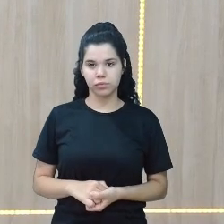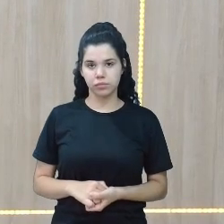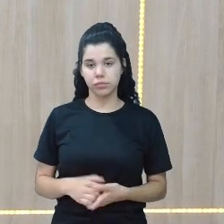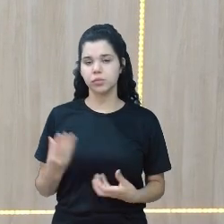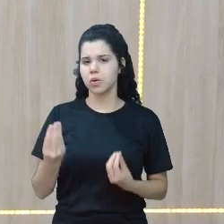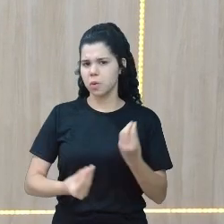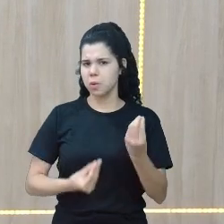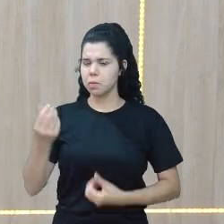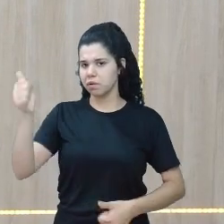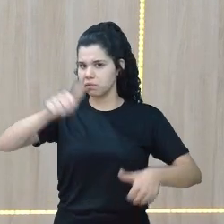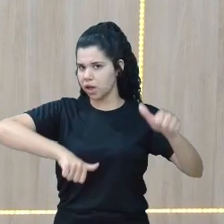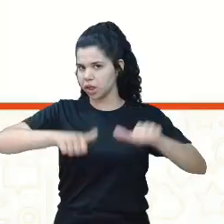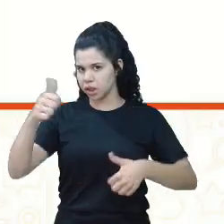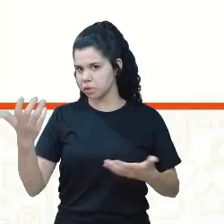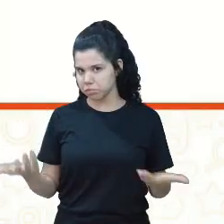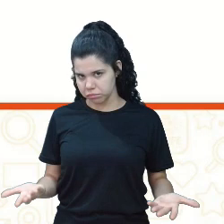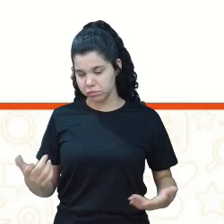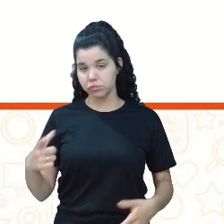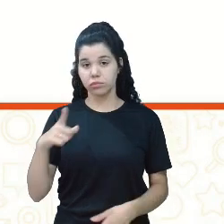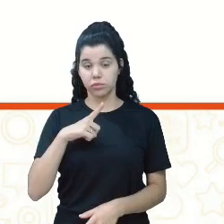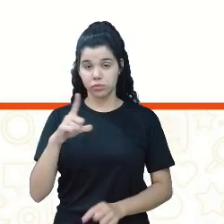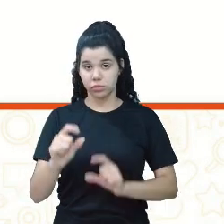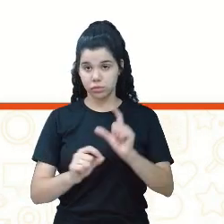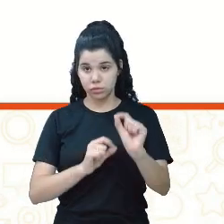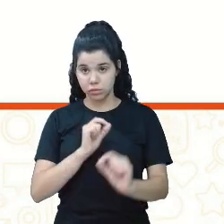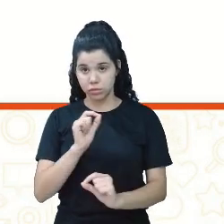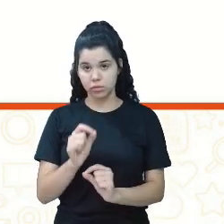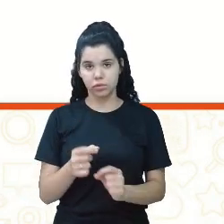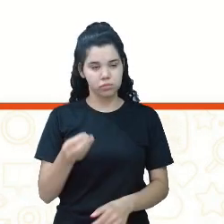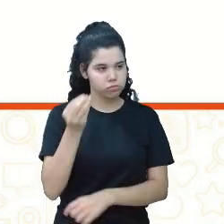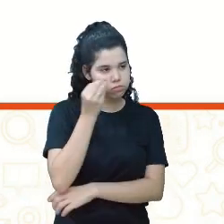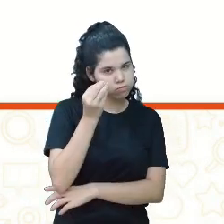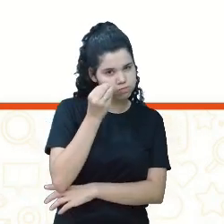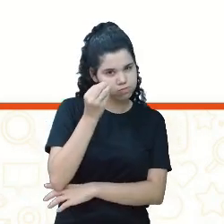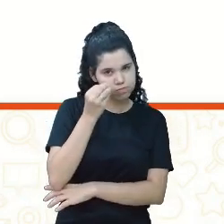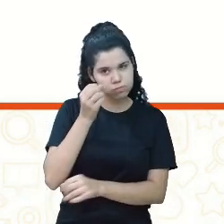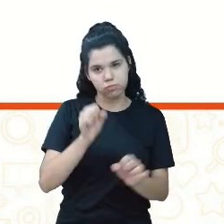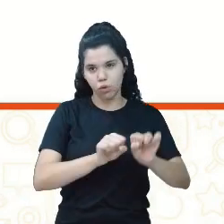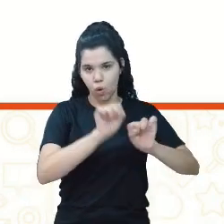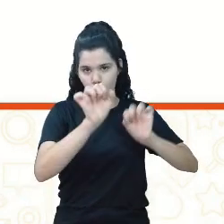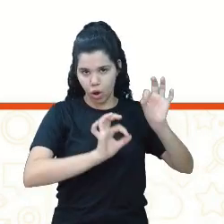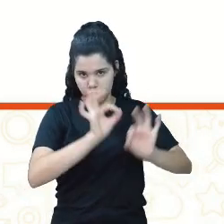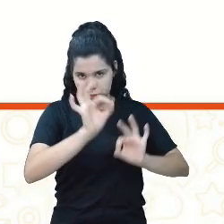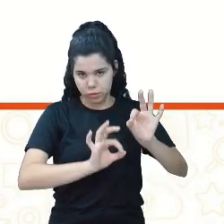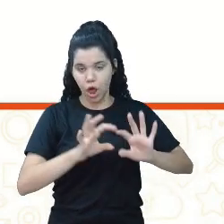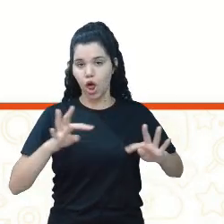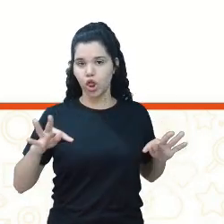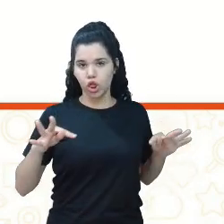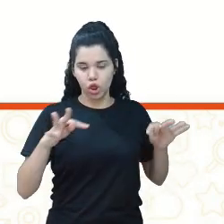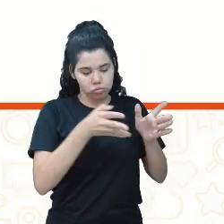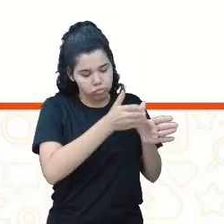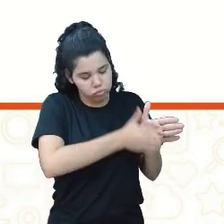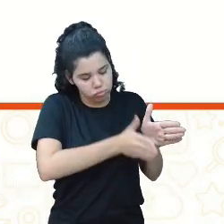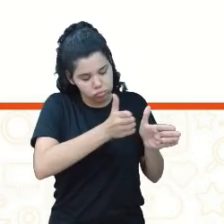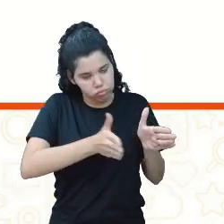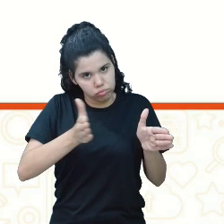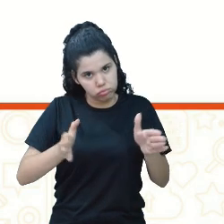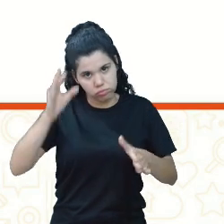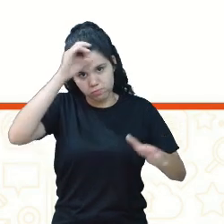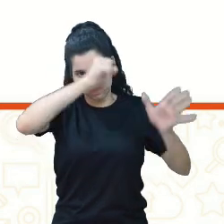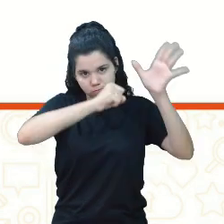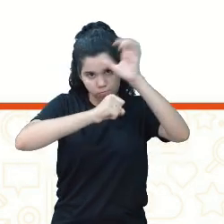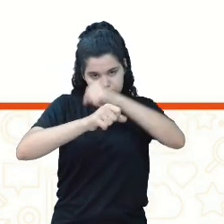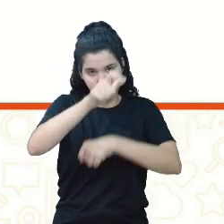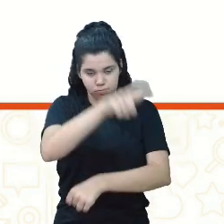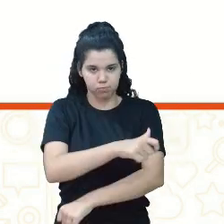Como avaliar? Né? A gente tem, através da observação sistemática, pautada em todo o processo de aprendizagem